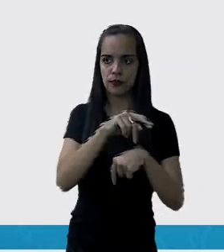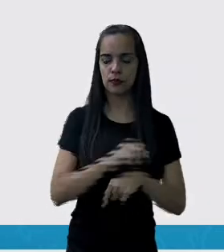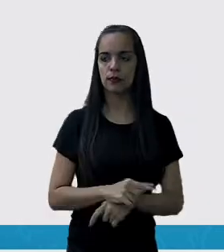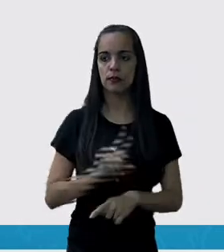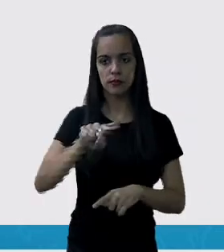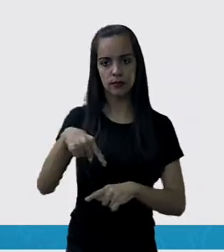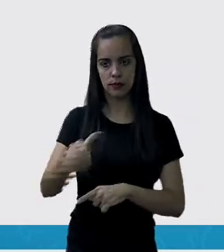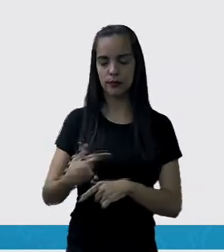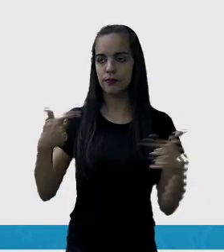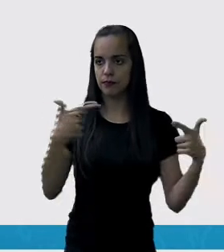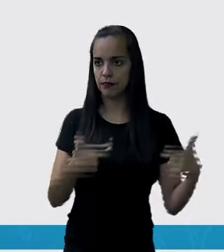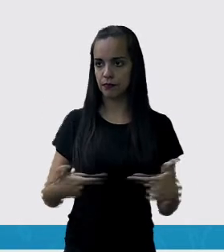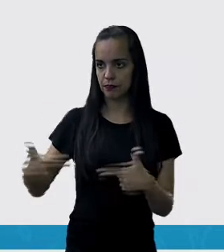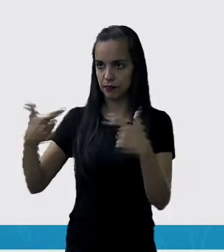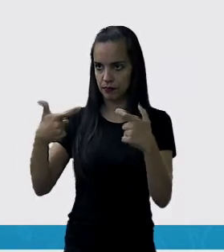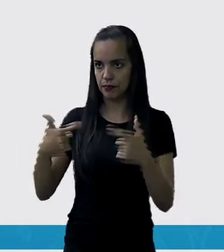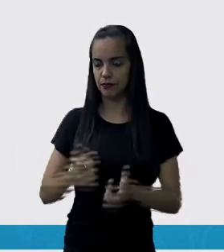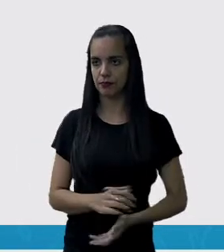Tranquilo?